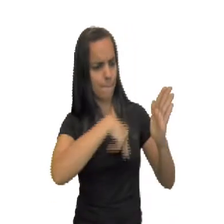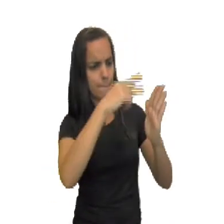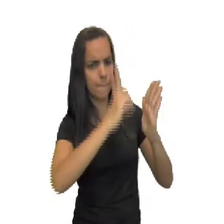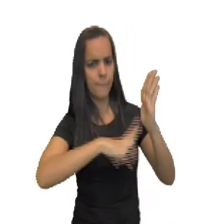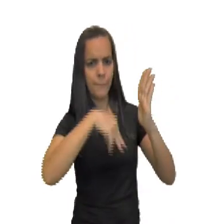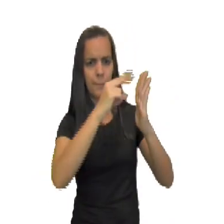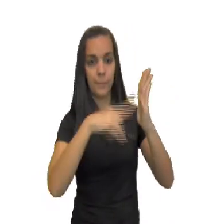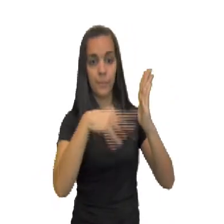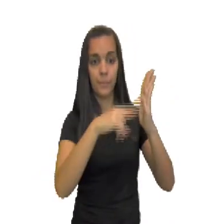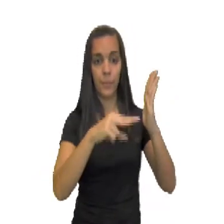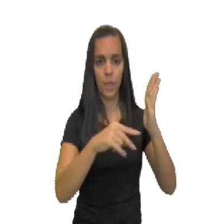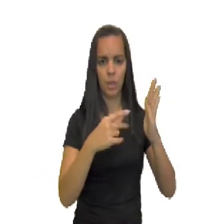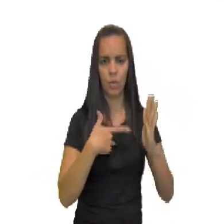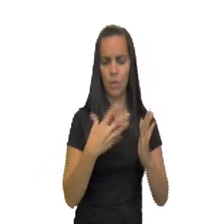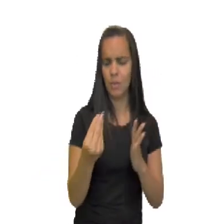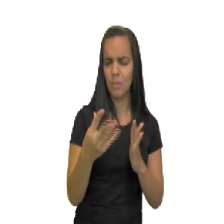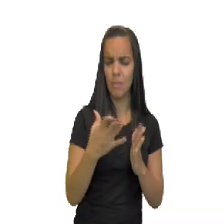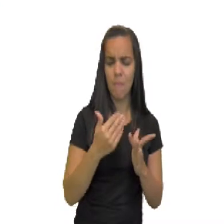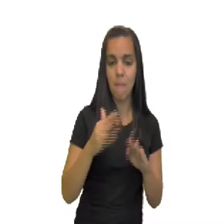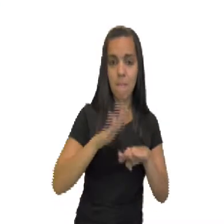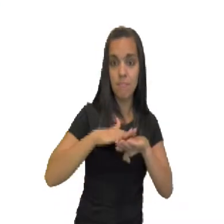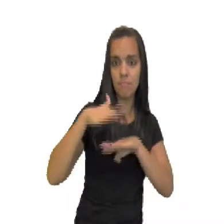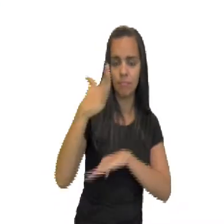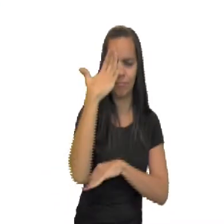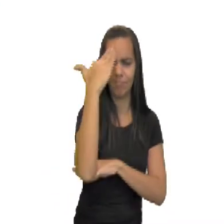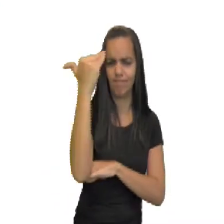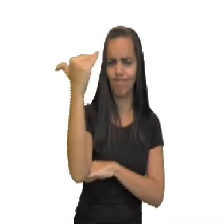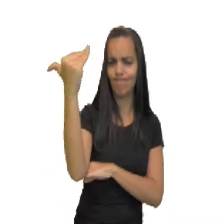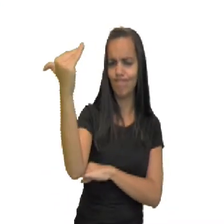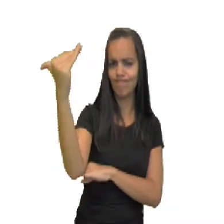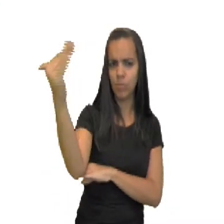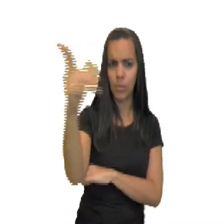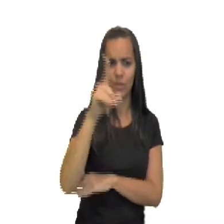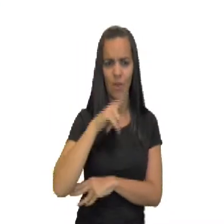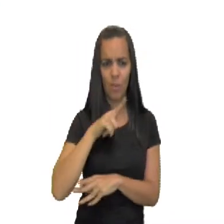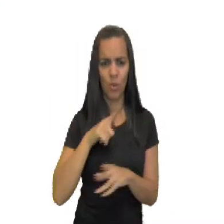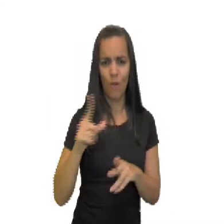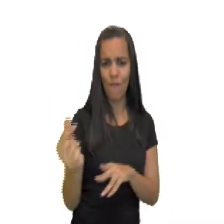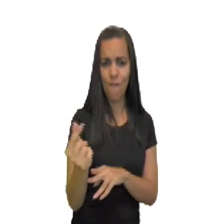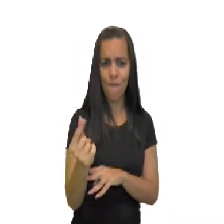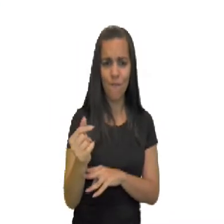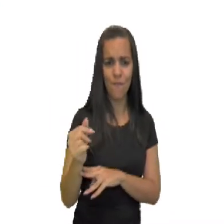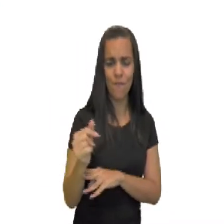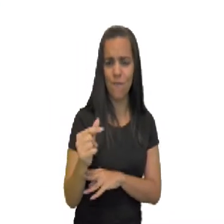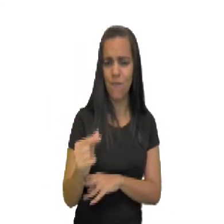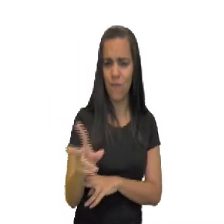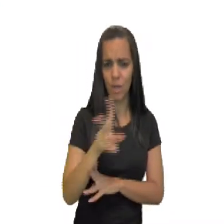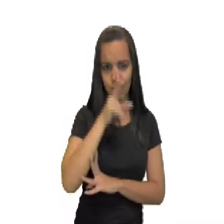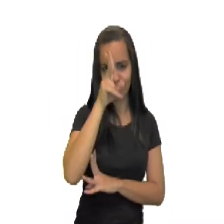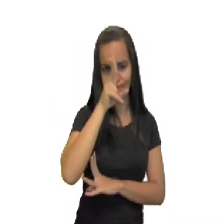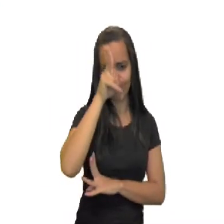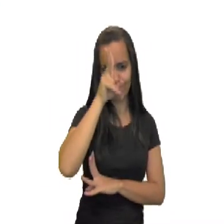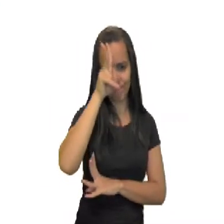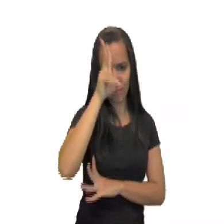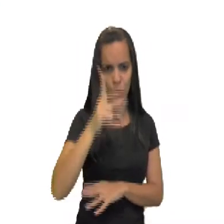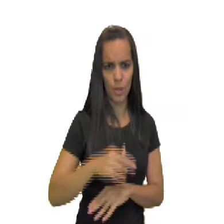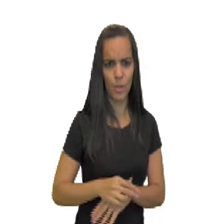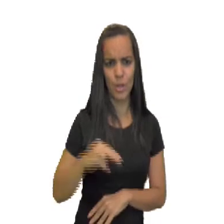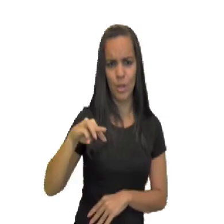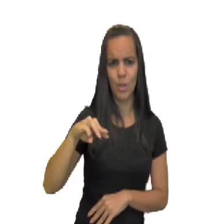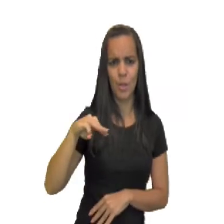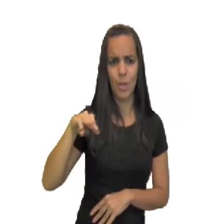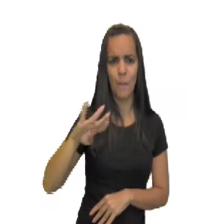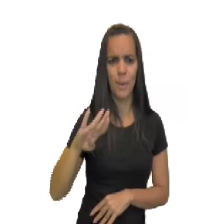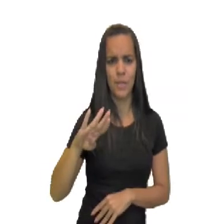mais valorizada da história até o momento, o Abaporu, que ultrapassa